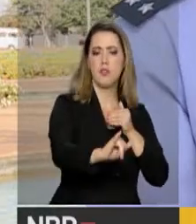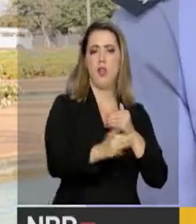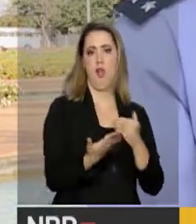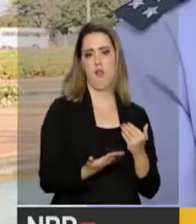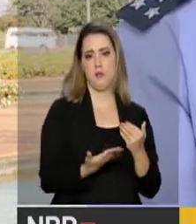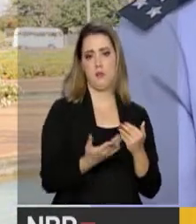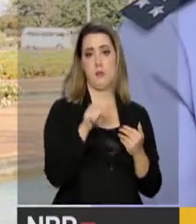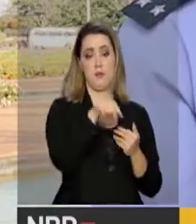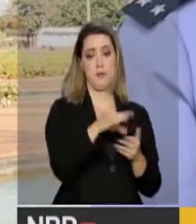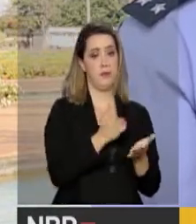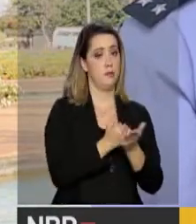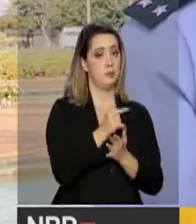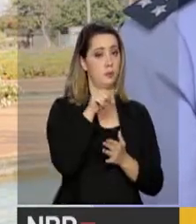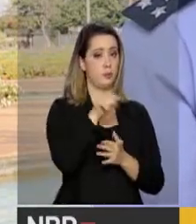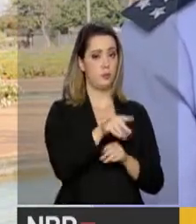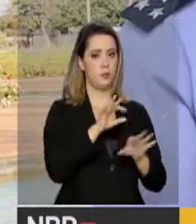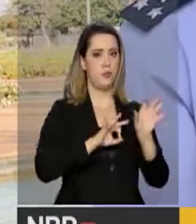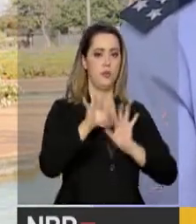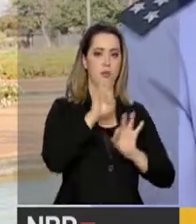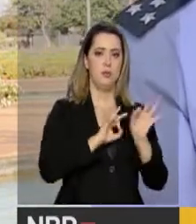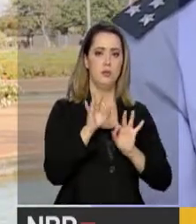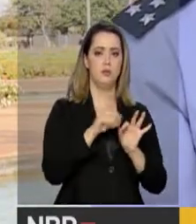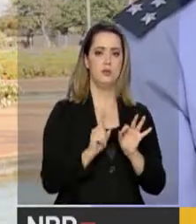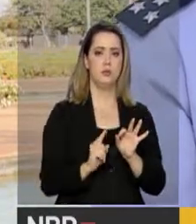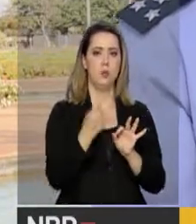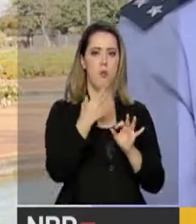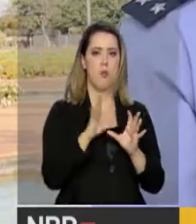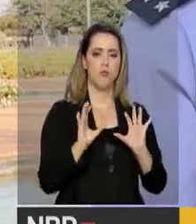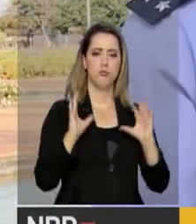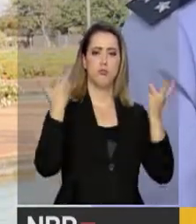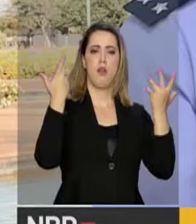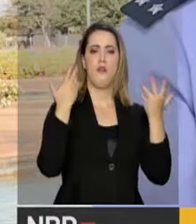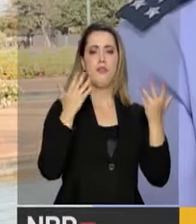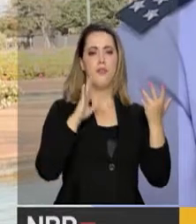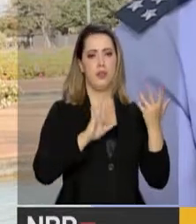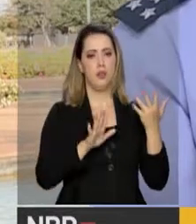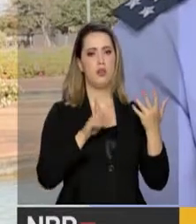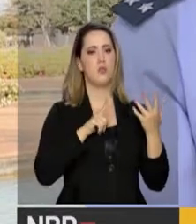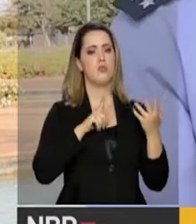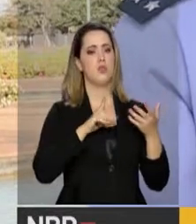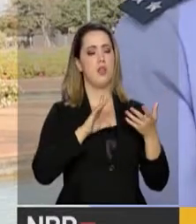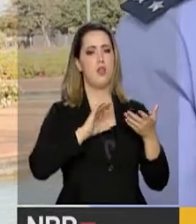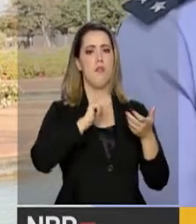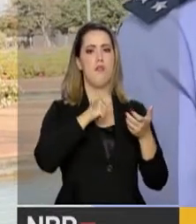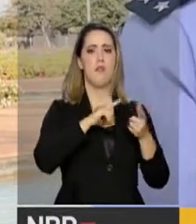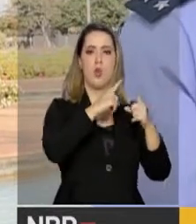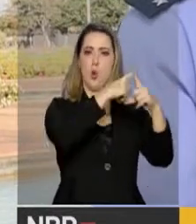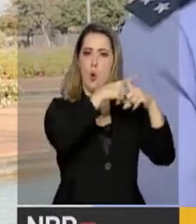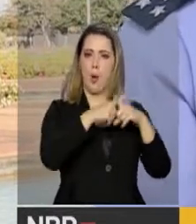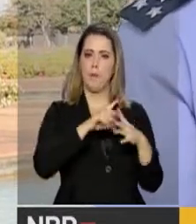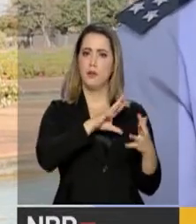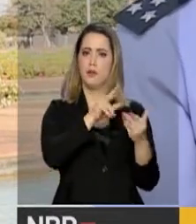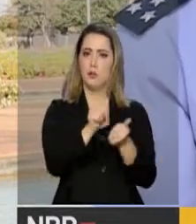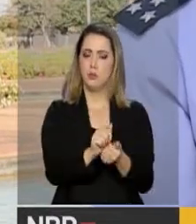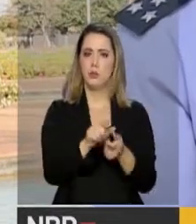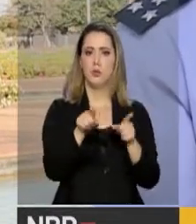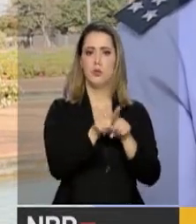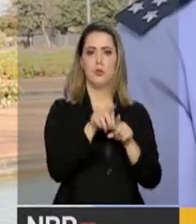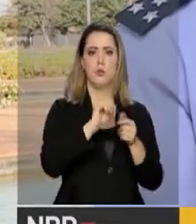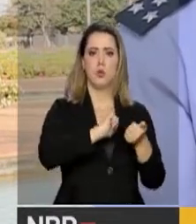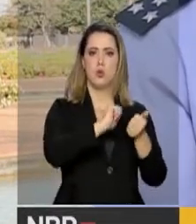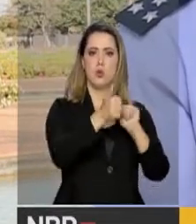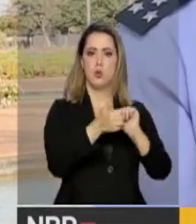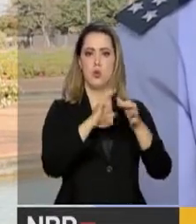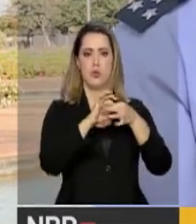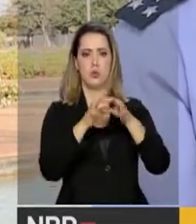tiveram um conceito inicial de preparação para um grande evento, dizemos Copa do Mundo, Copa das Confederações, Jornada Mundial